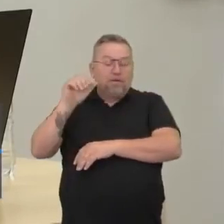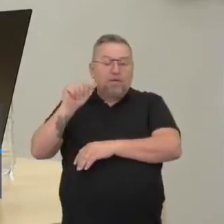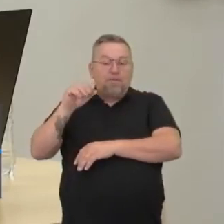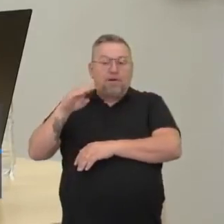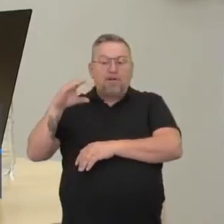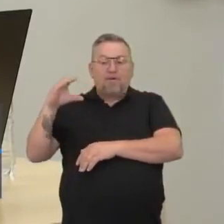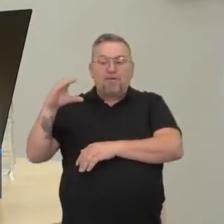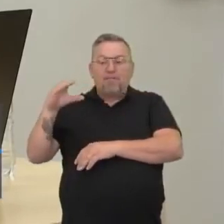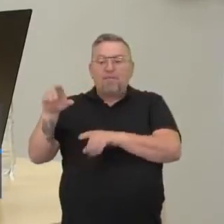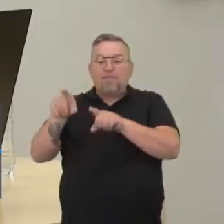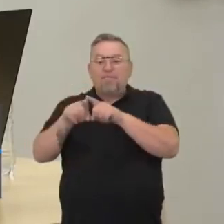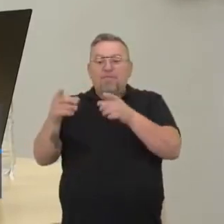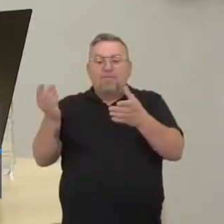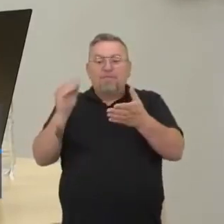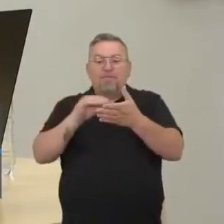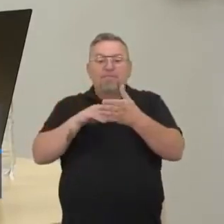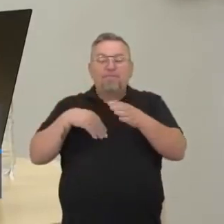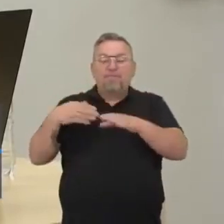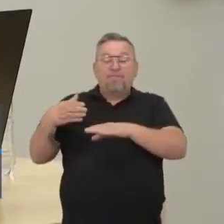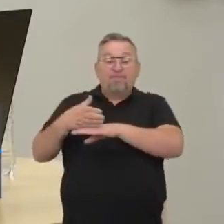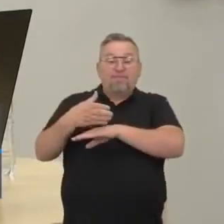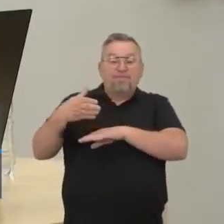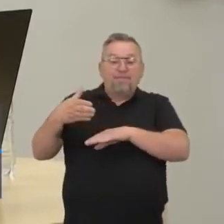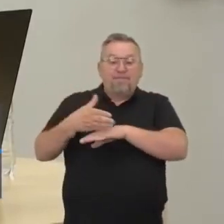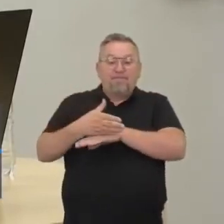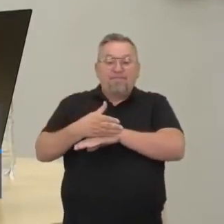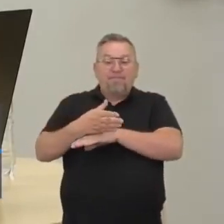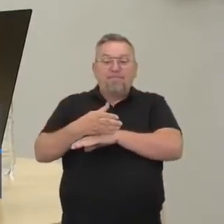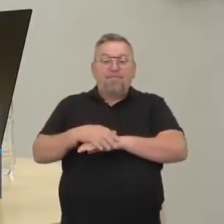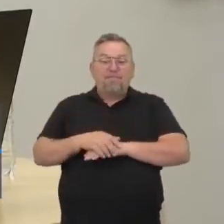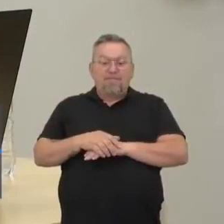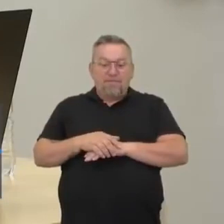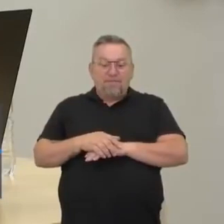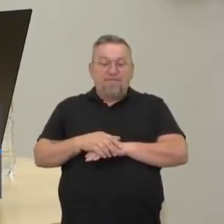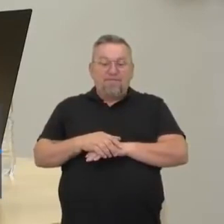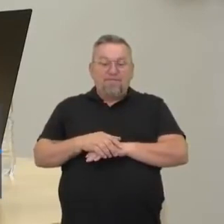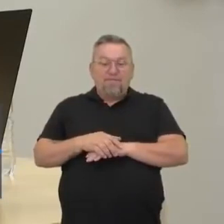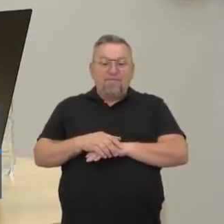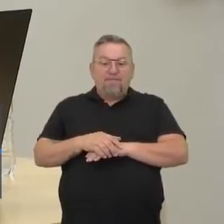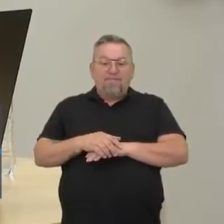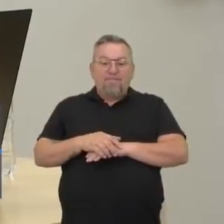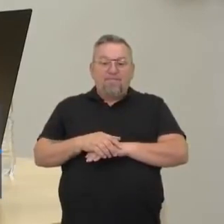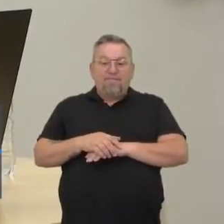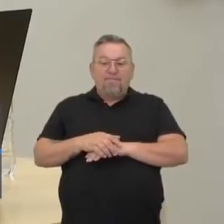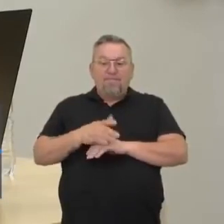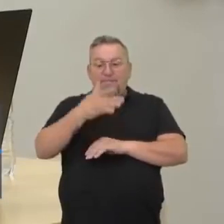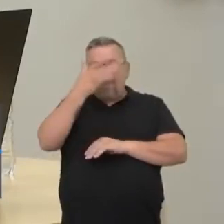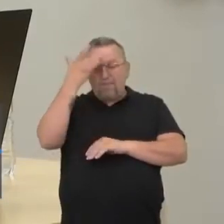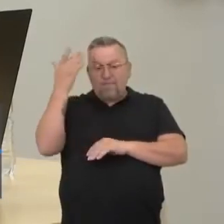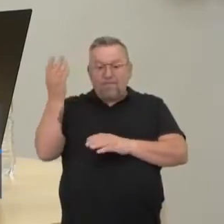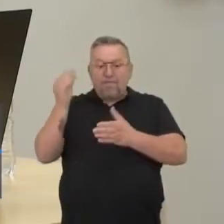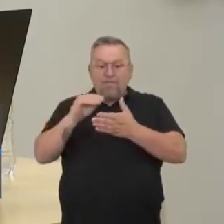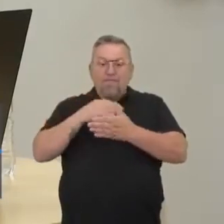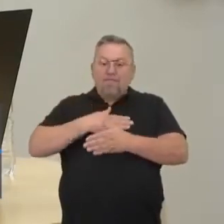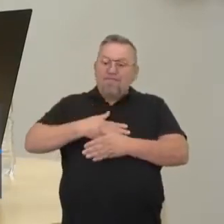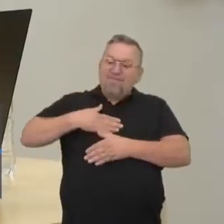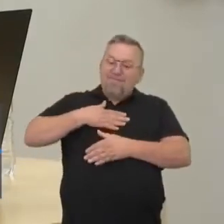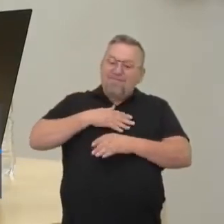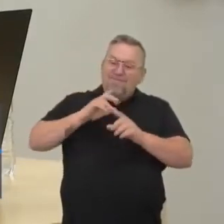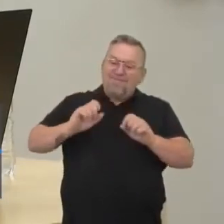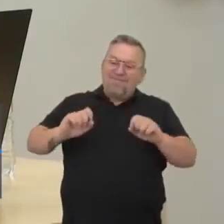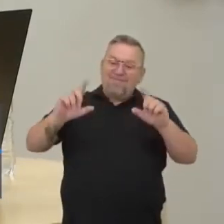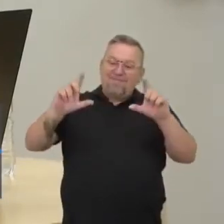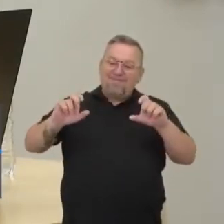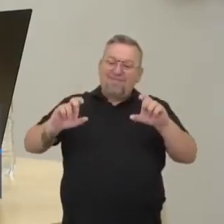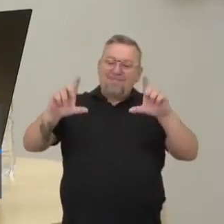aqui também, estão participando também, o sexto A está com a gente. O pessoal está gostando aqui das imagens e